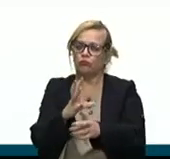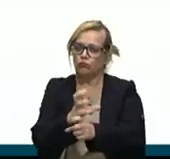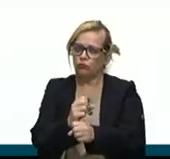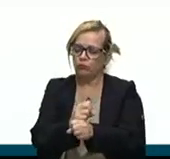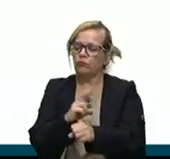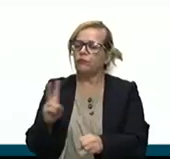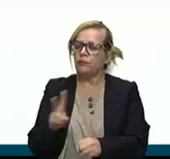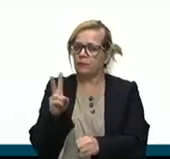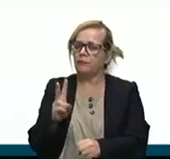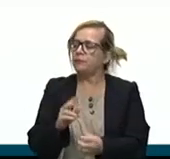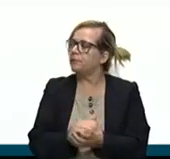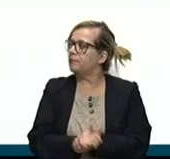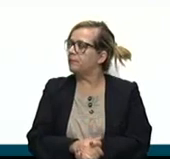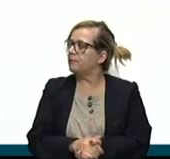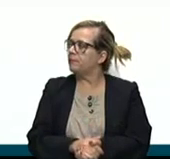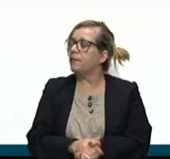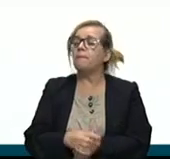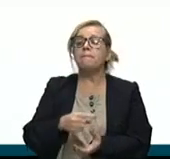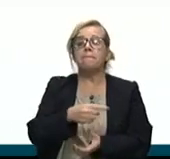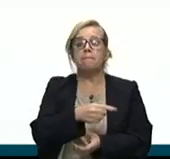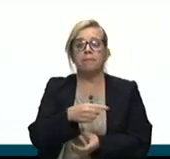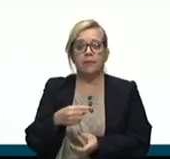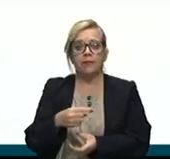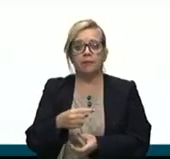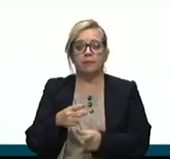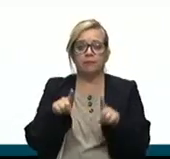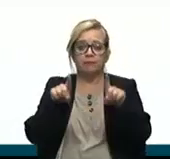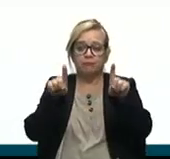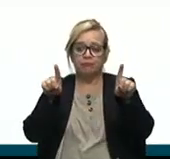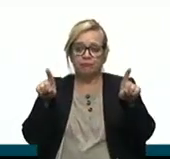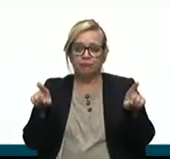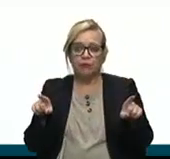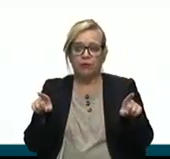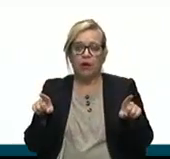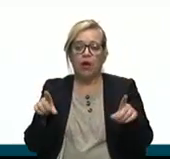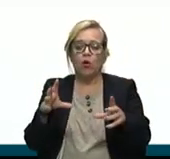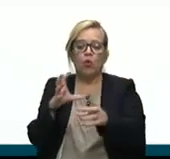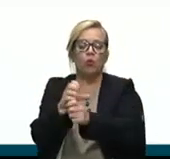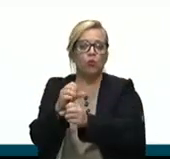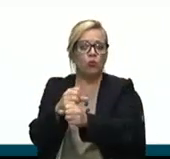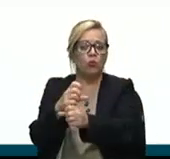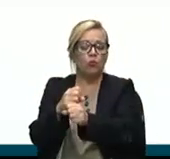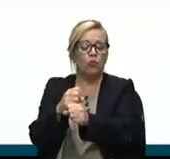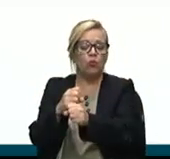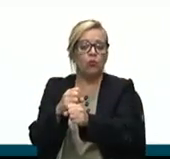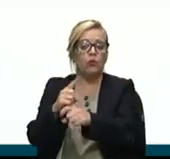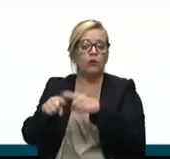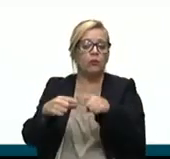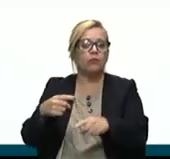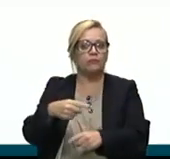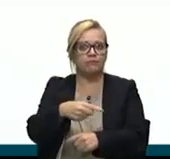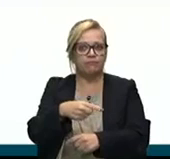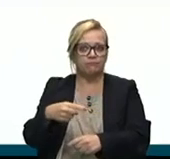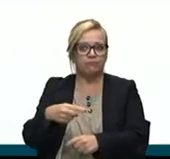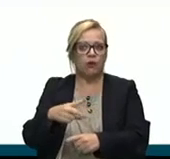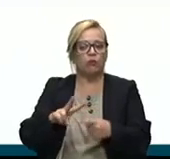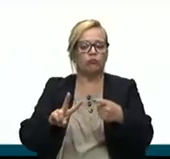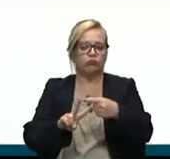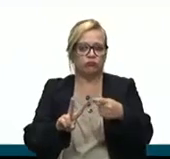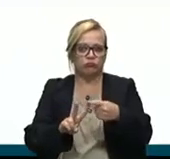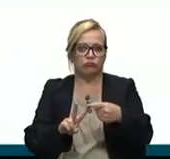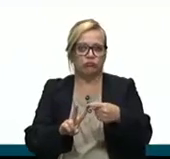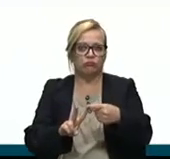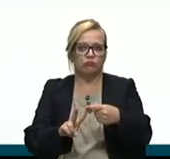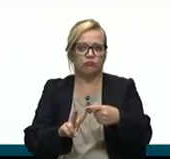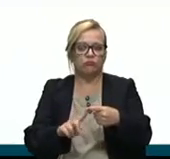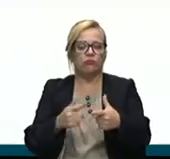os valores. Menos, somo os valores primeiro para depois elevar ao quadrado